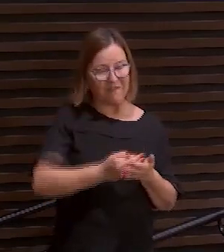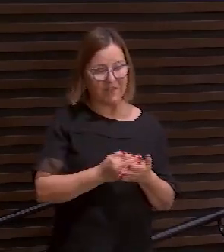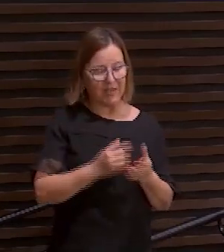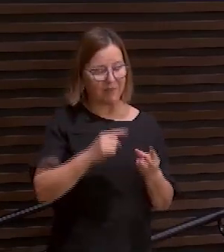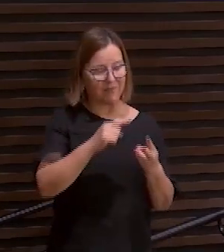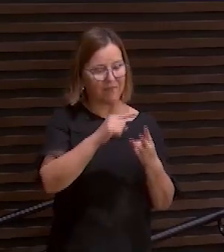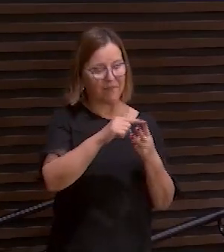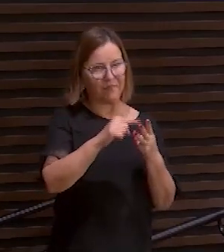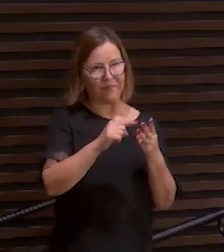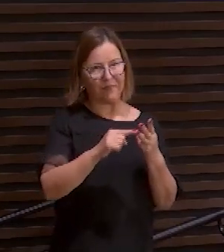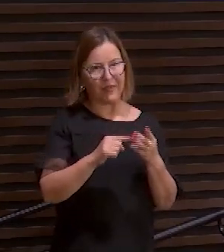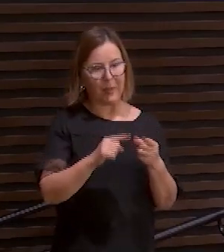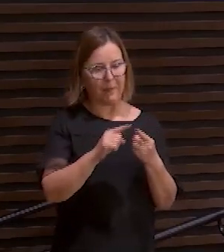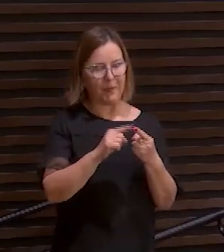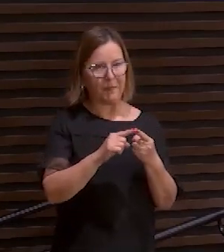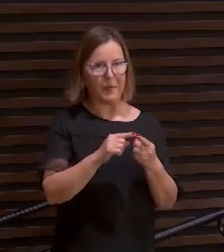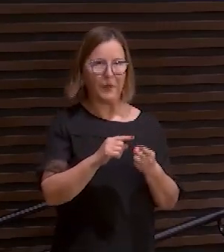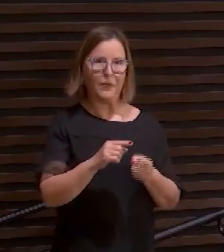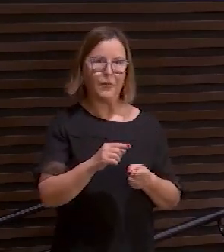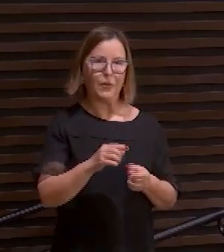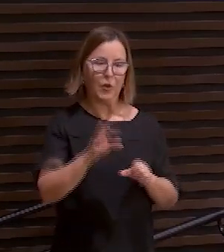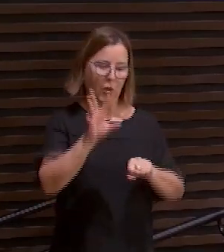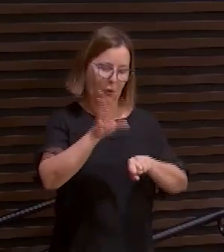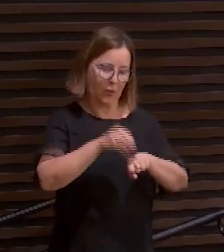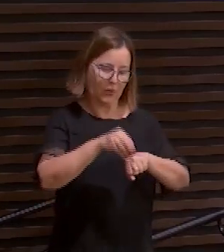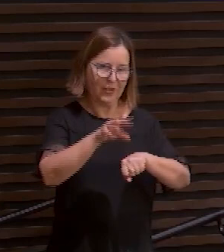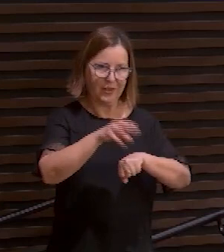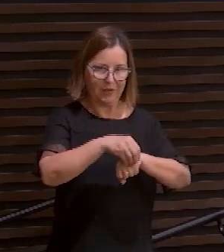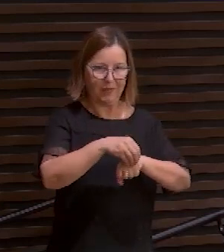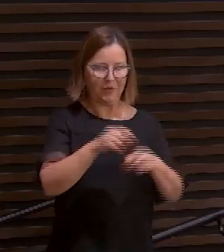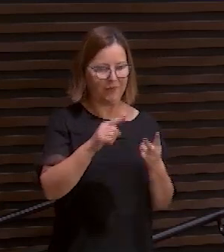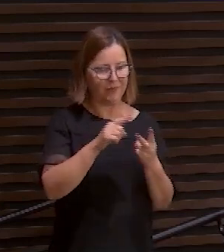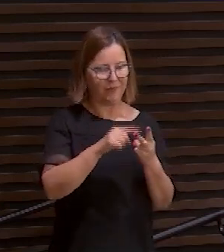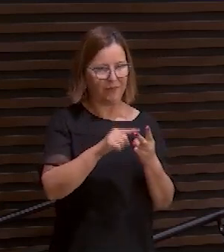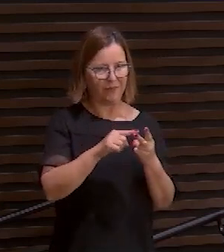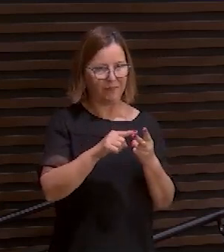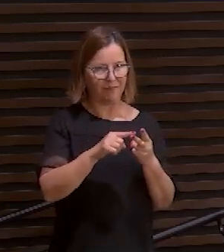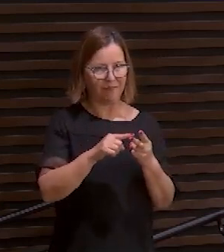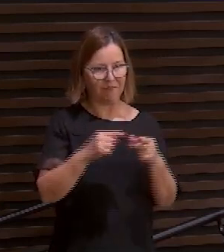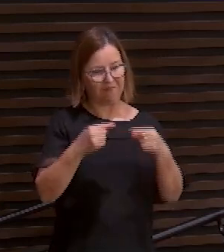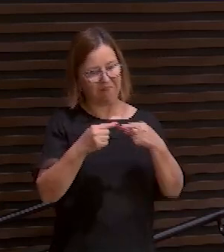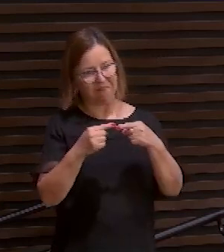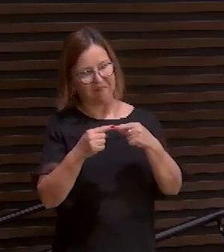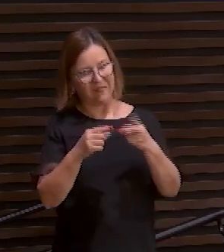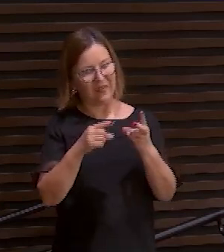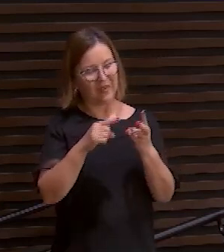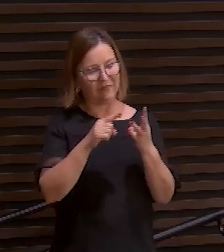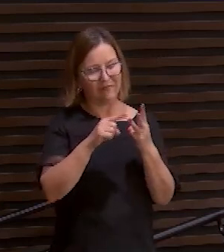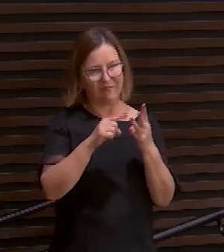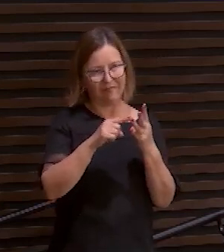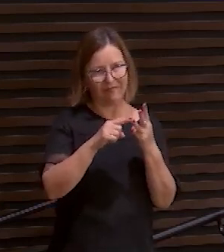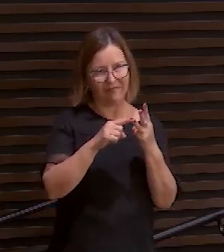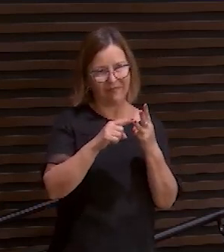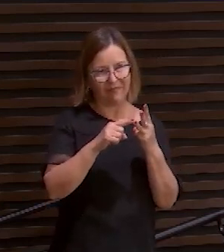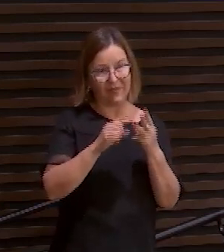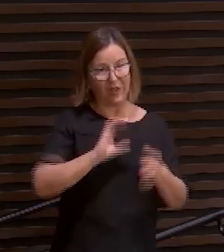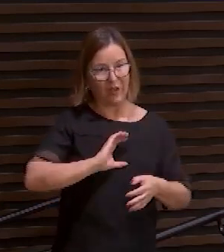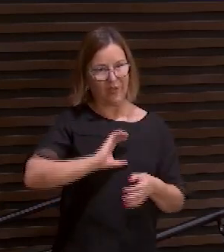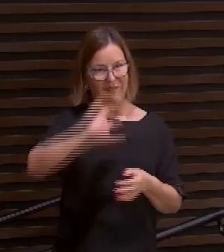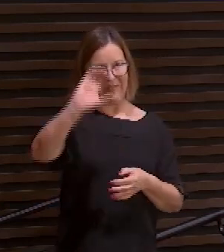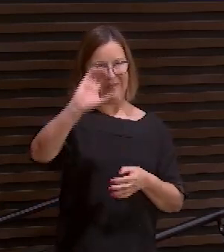Primeiro, conhecimento. Segundo, concordância. Terceiro,